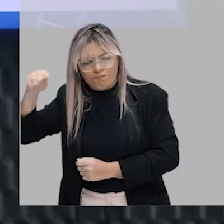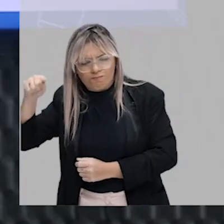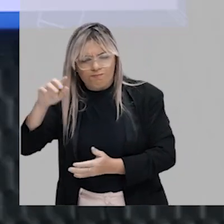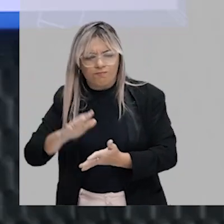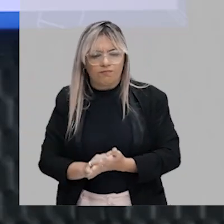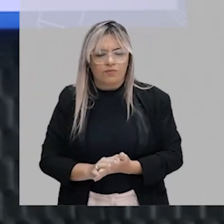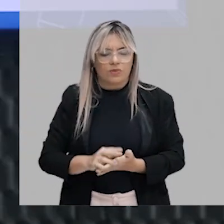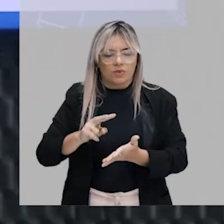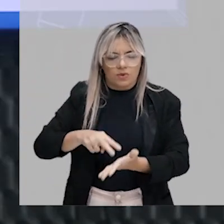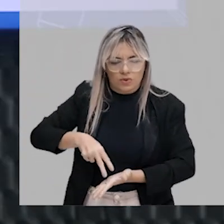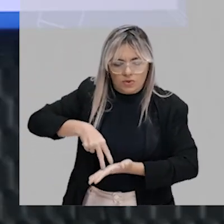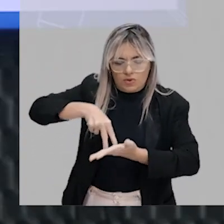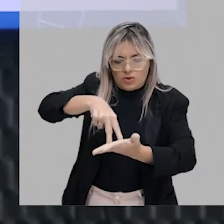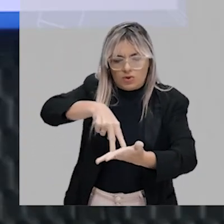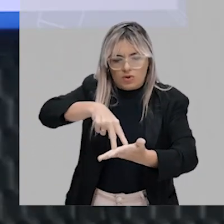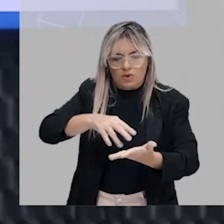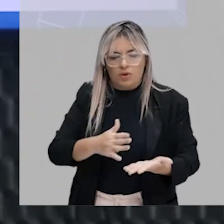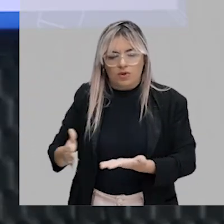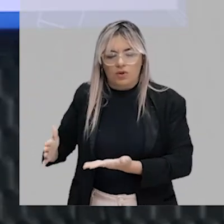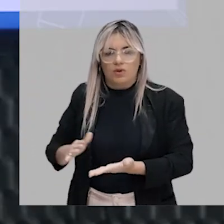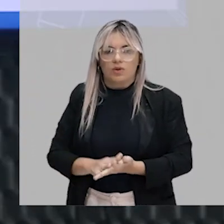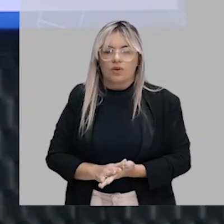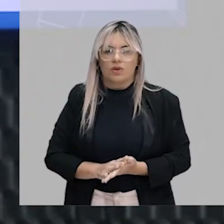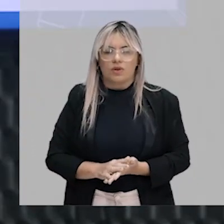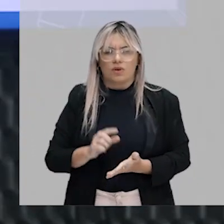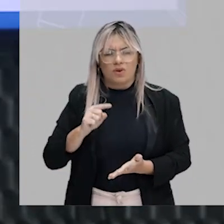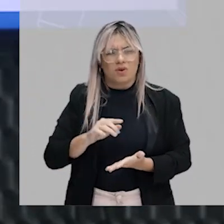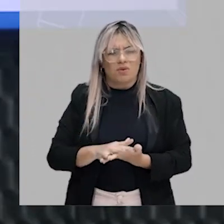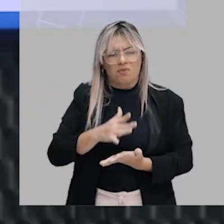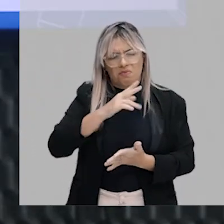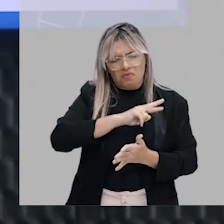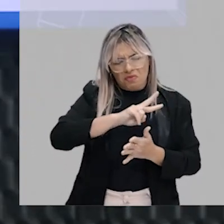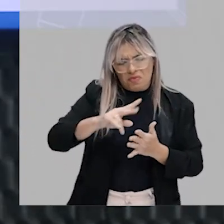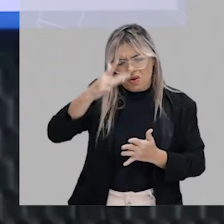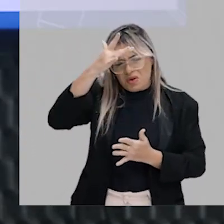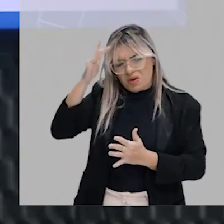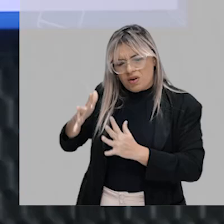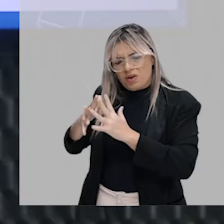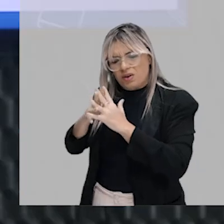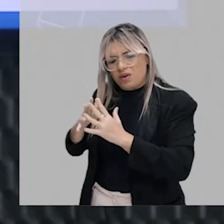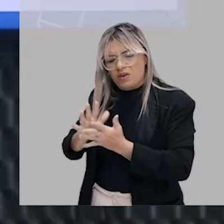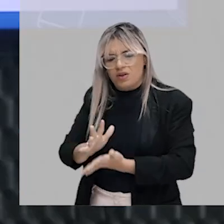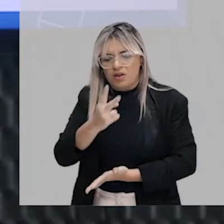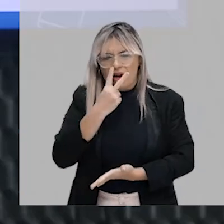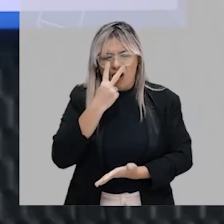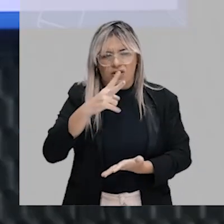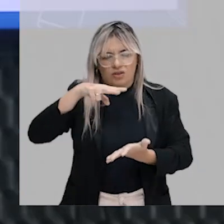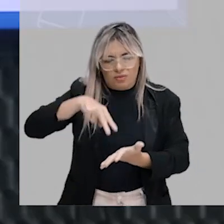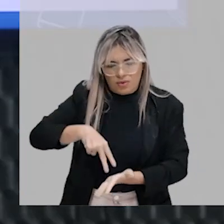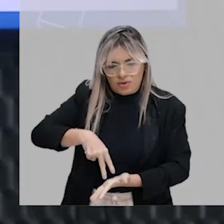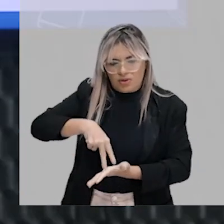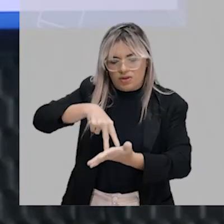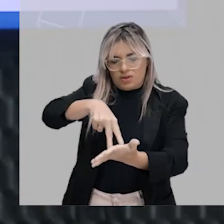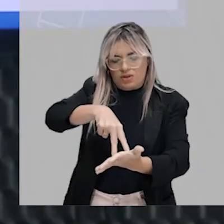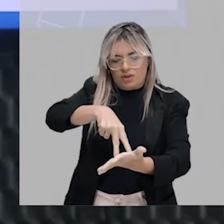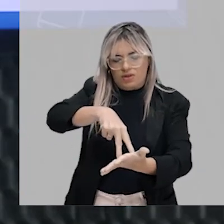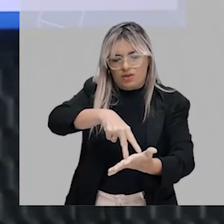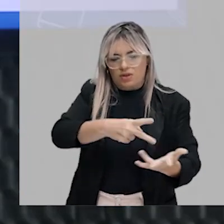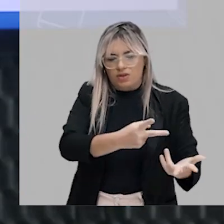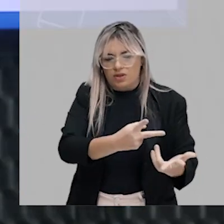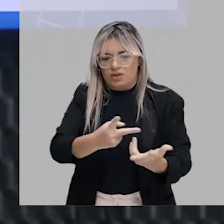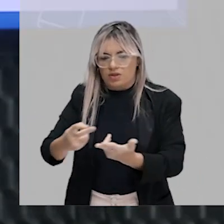positivismo. Positivismo, muita gente se confunde um pouco e acha que positivismo é a mesma coisa